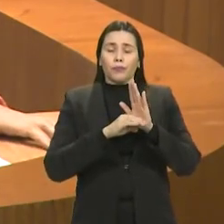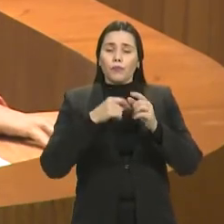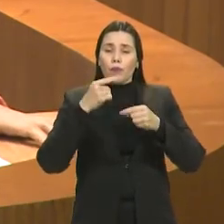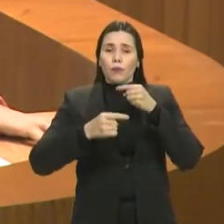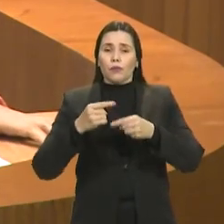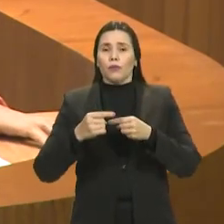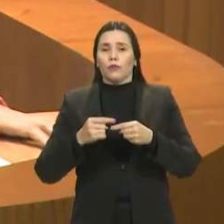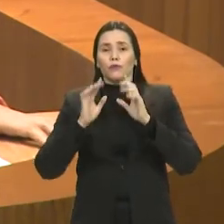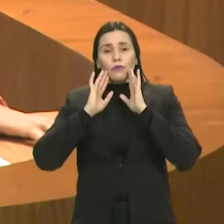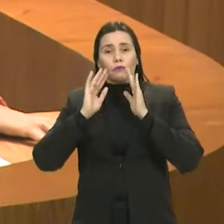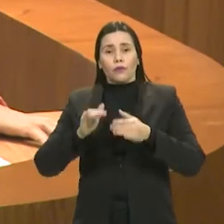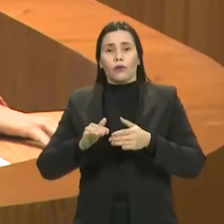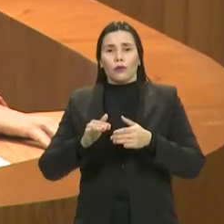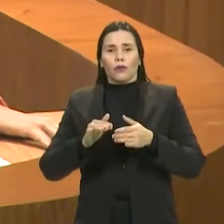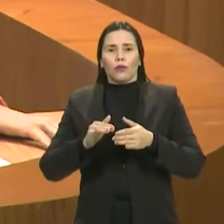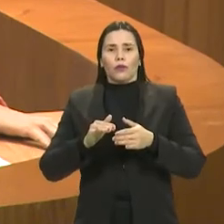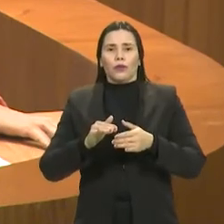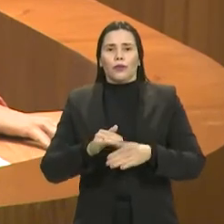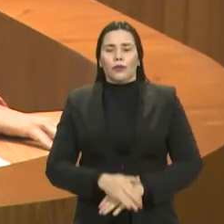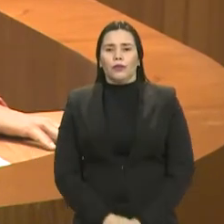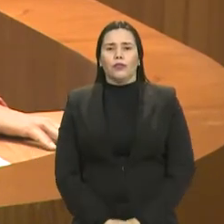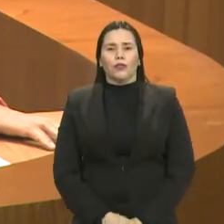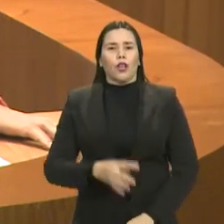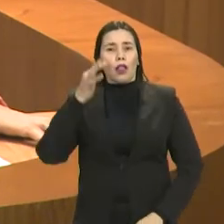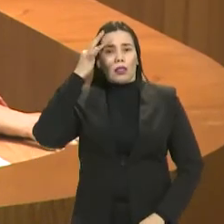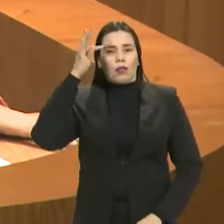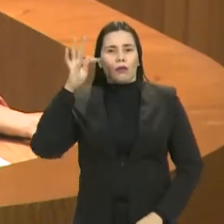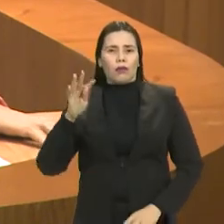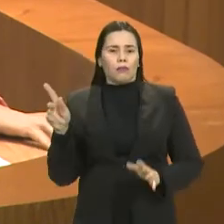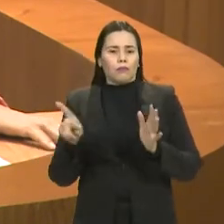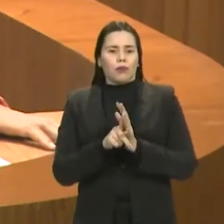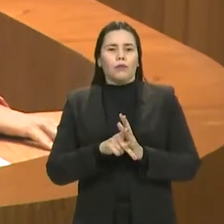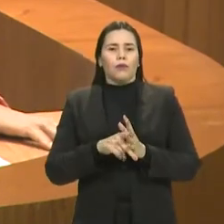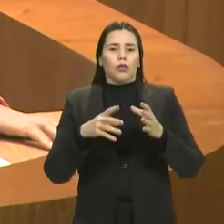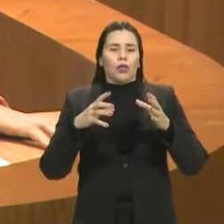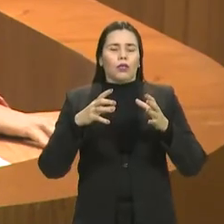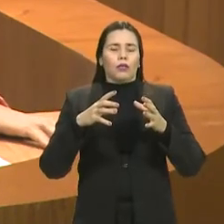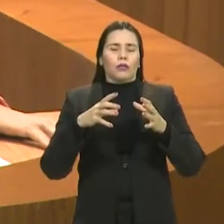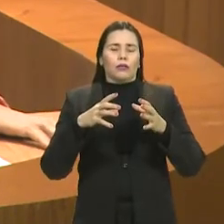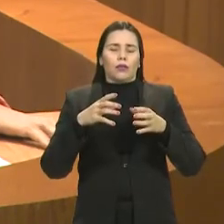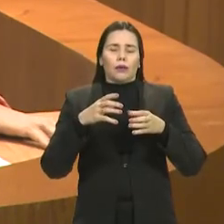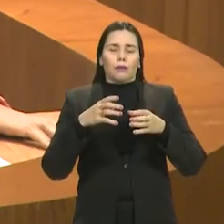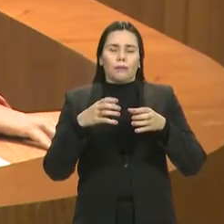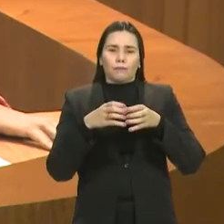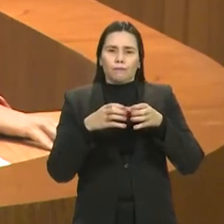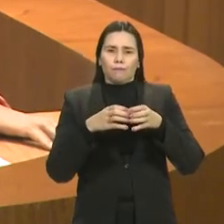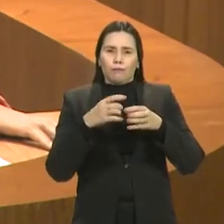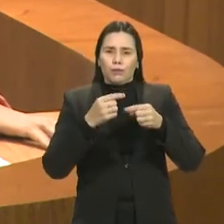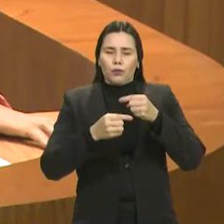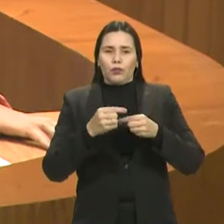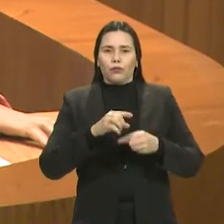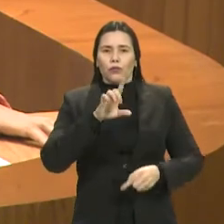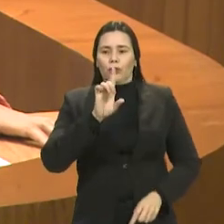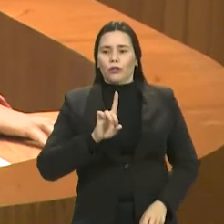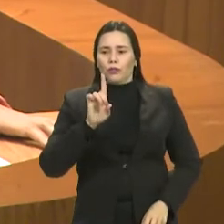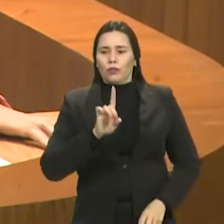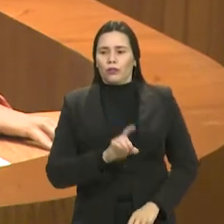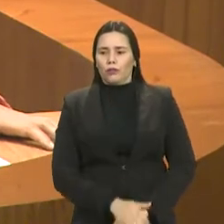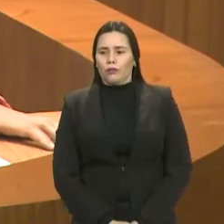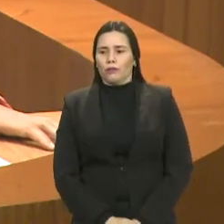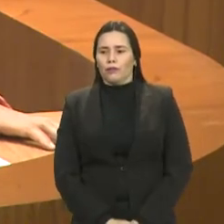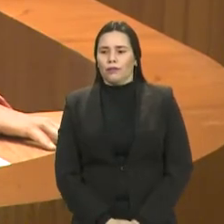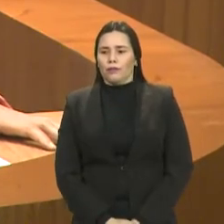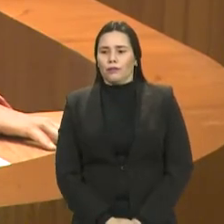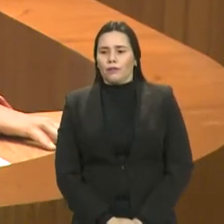com candidatos a todos os cargos na próxima eleição Chapa pura